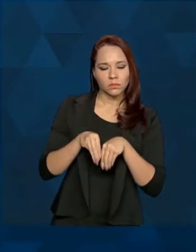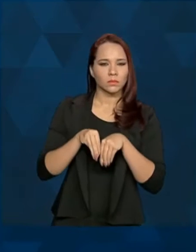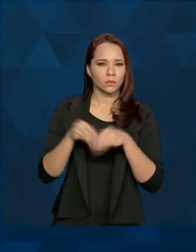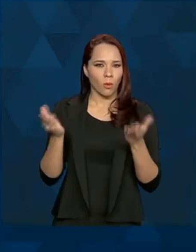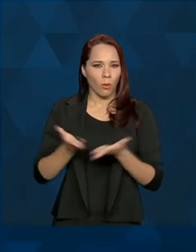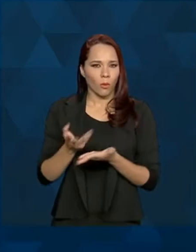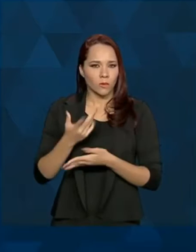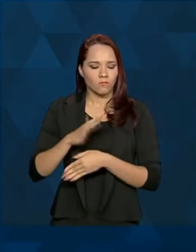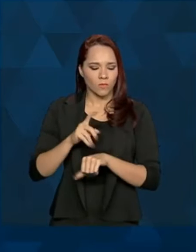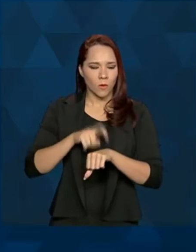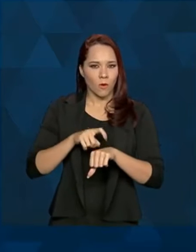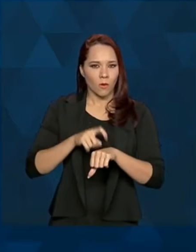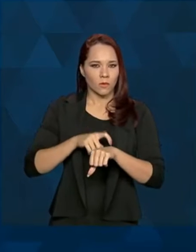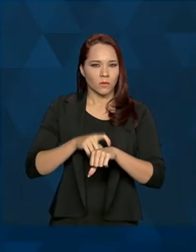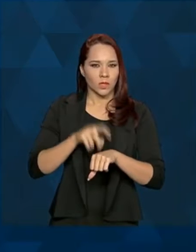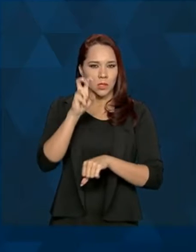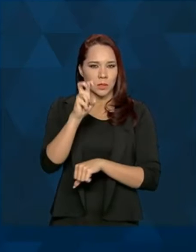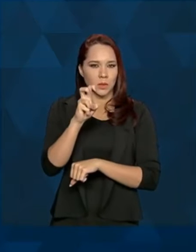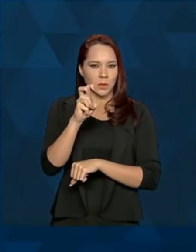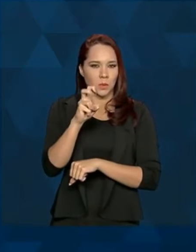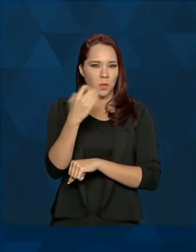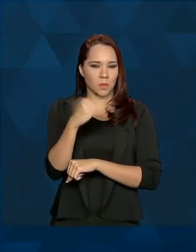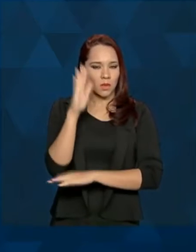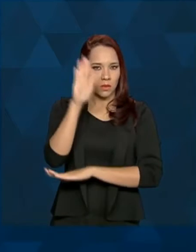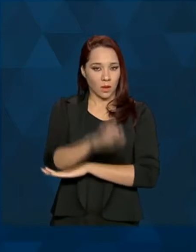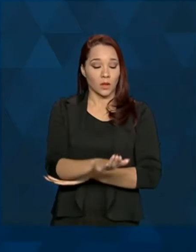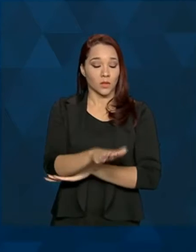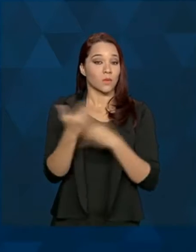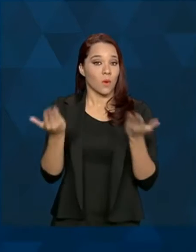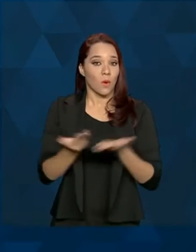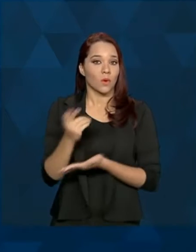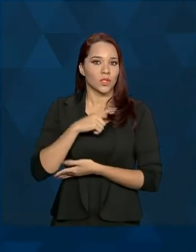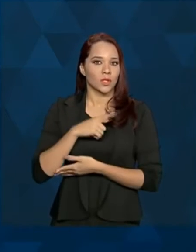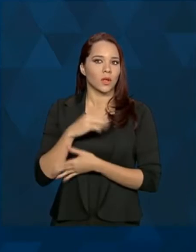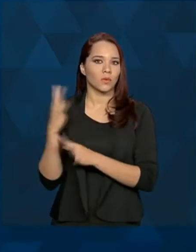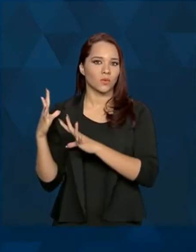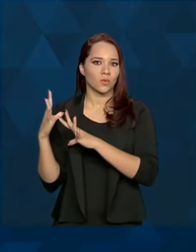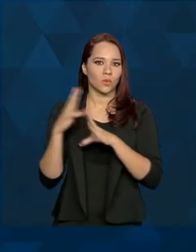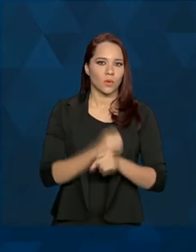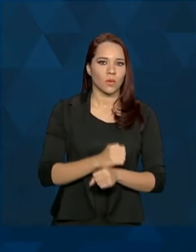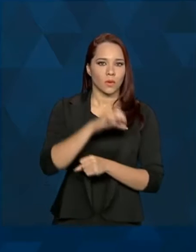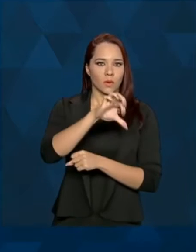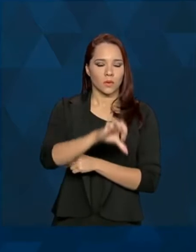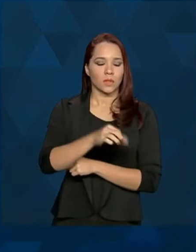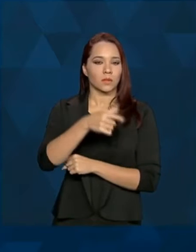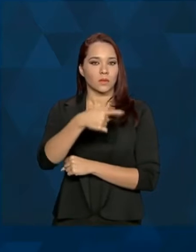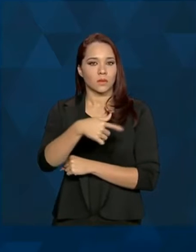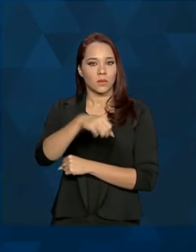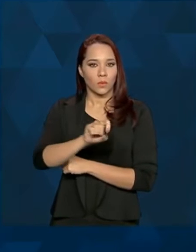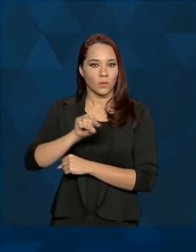das 17h30 do dia de hoje, né, em que no dia de hoje nós temos um caso total de